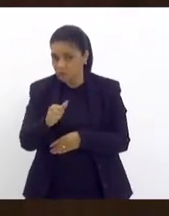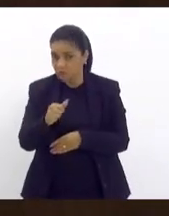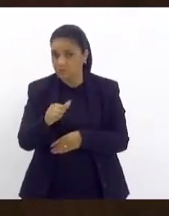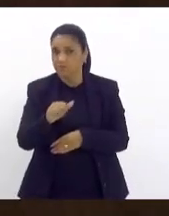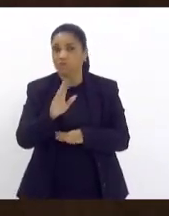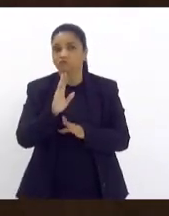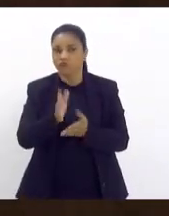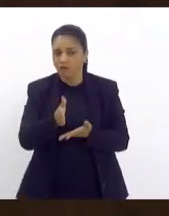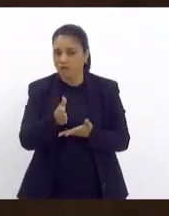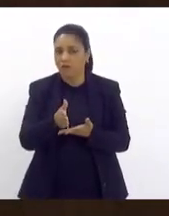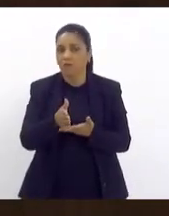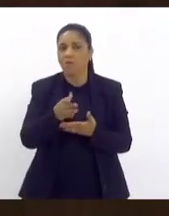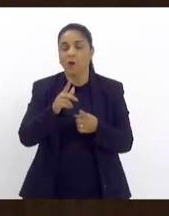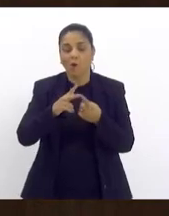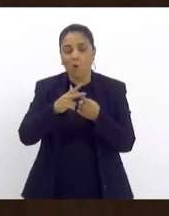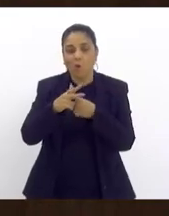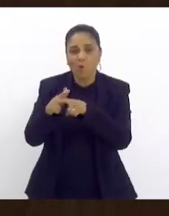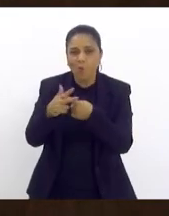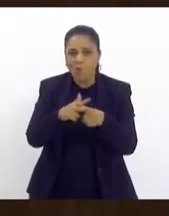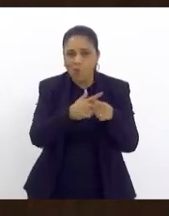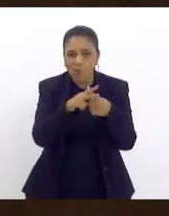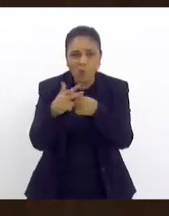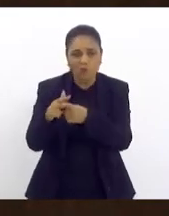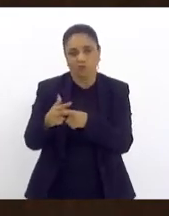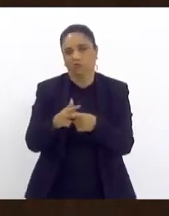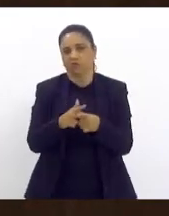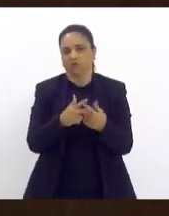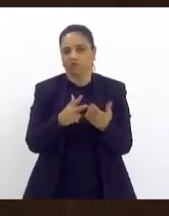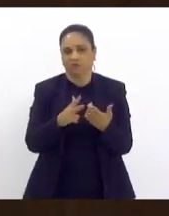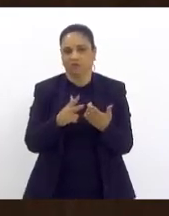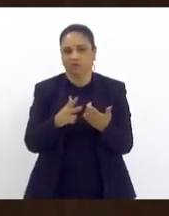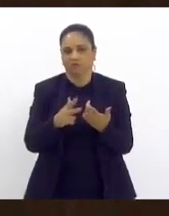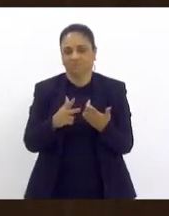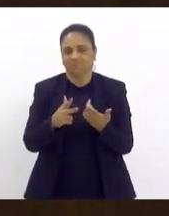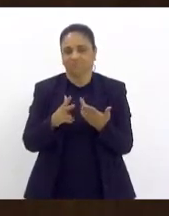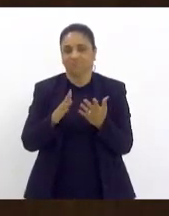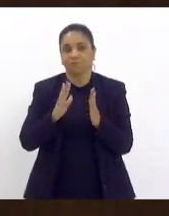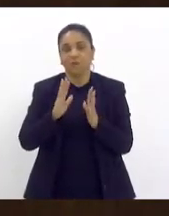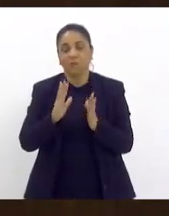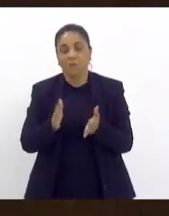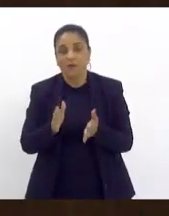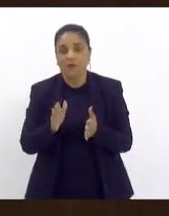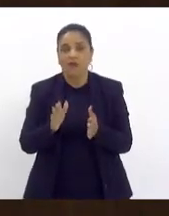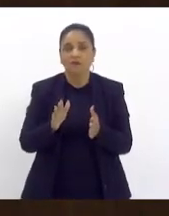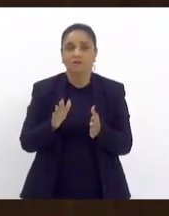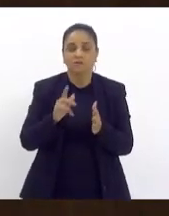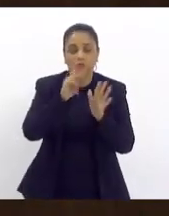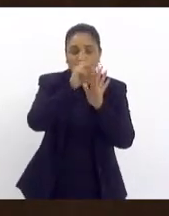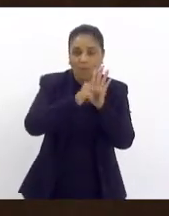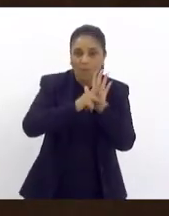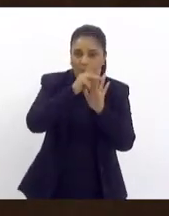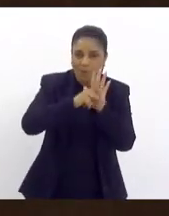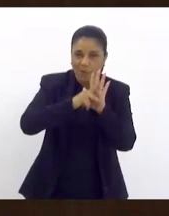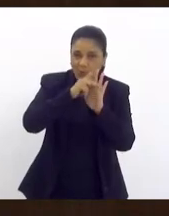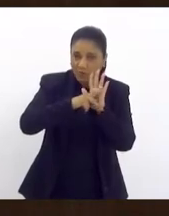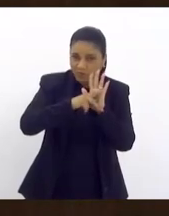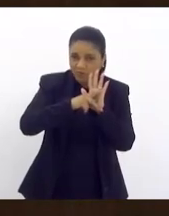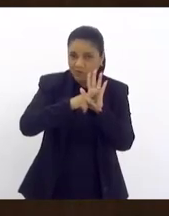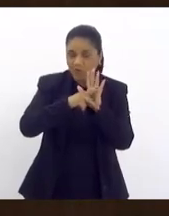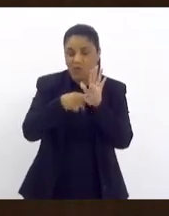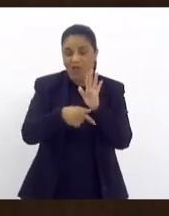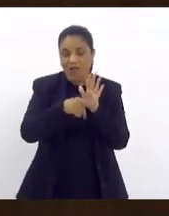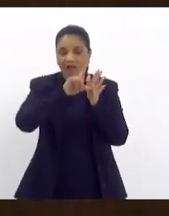que a gente possa corrigir esse rumo mas como o projeto é